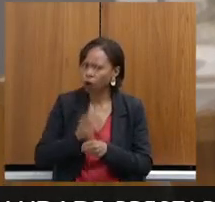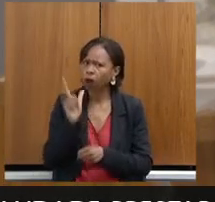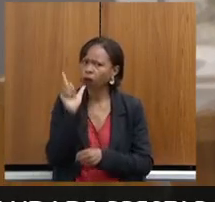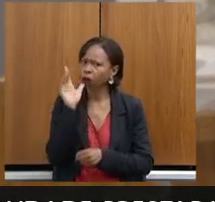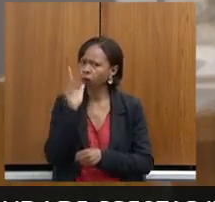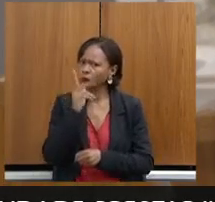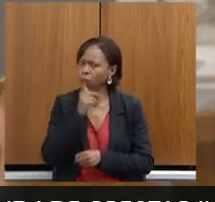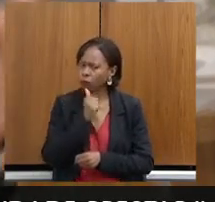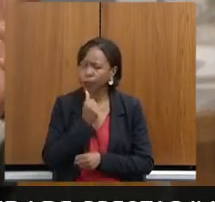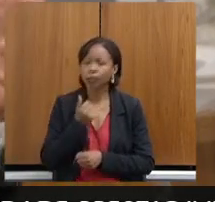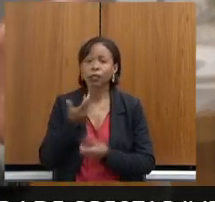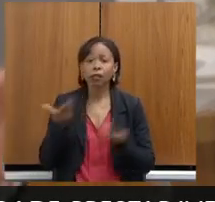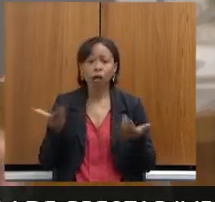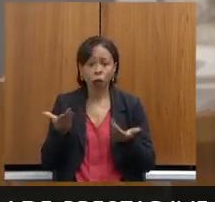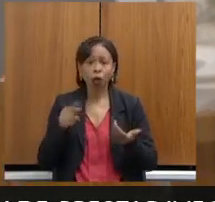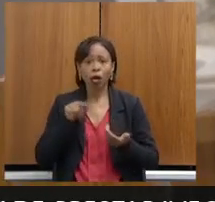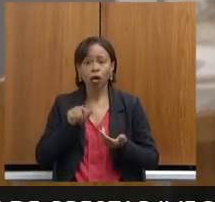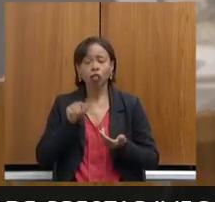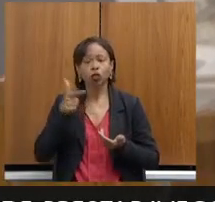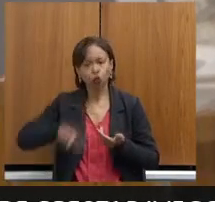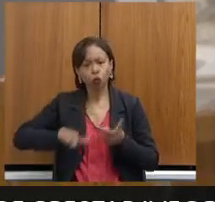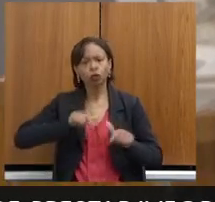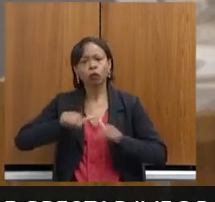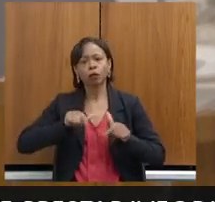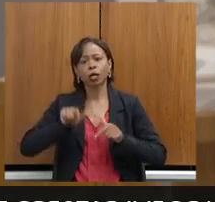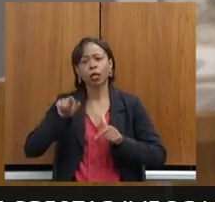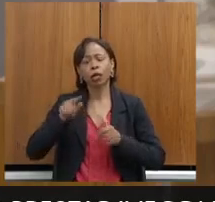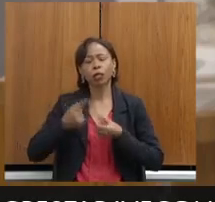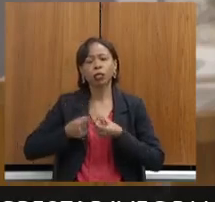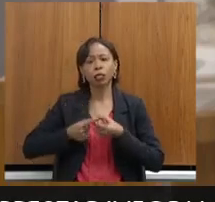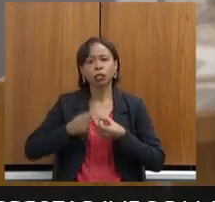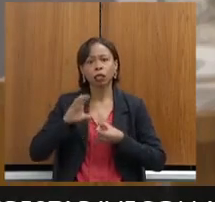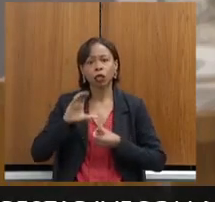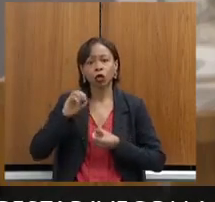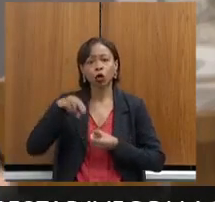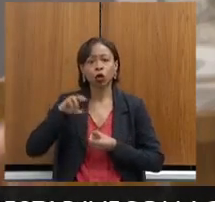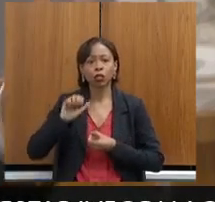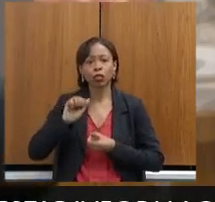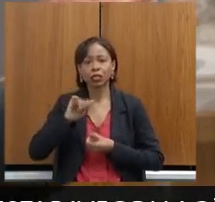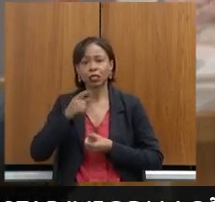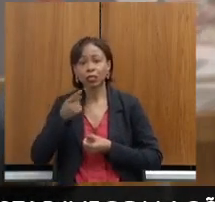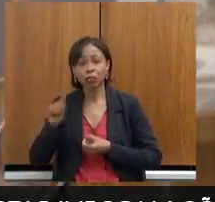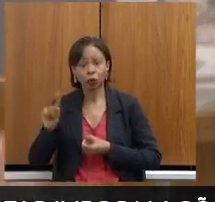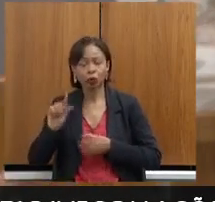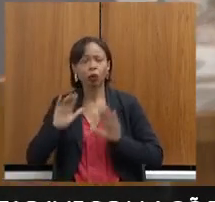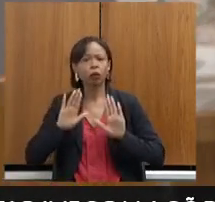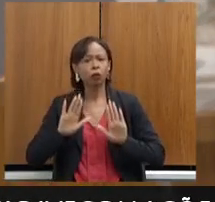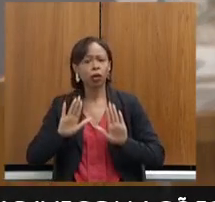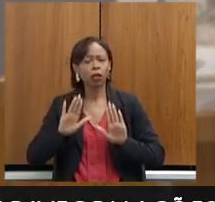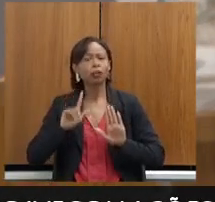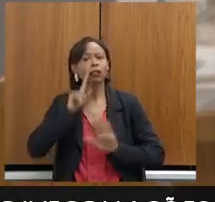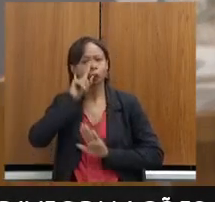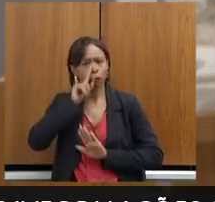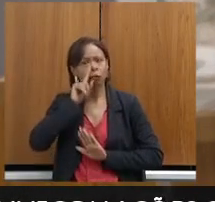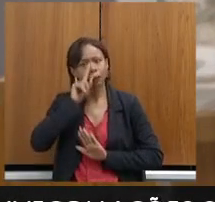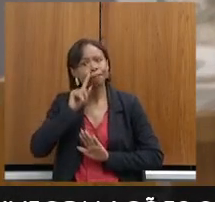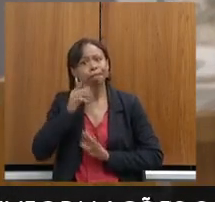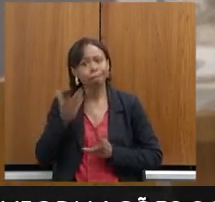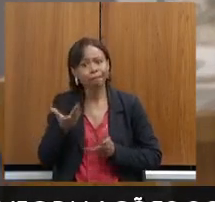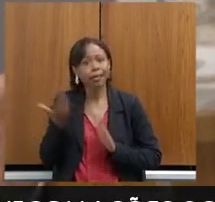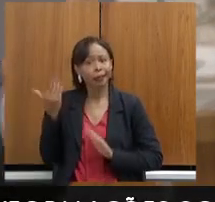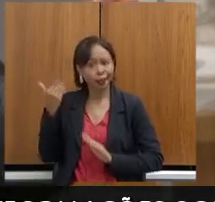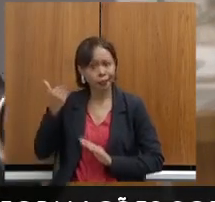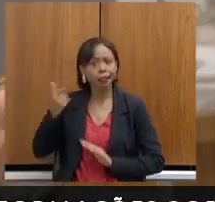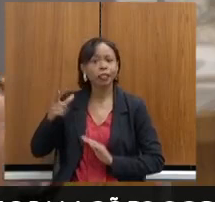e ela se encontra prestando serviço em Conceição das Alagoas Então esse é o risco que nós estávamos correndo